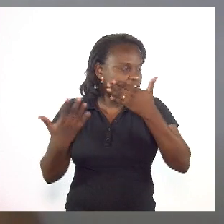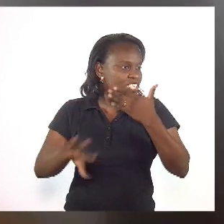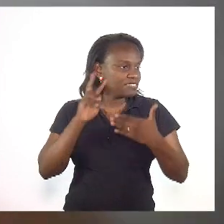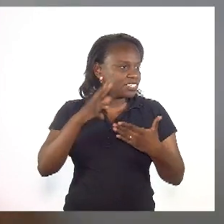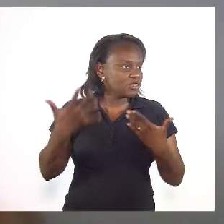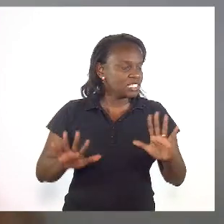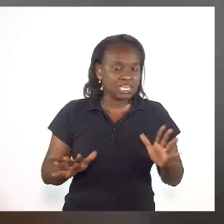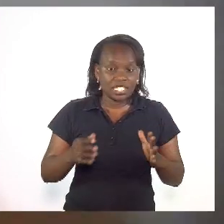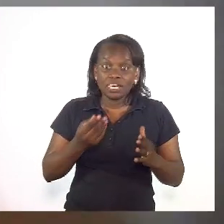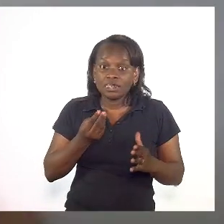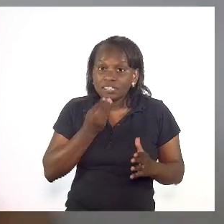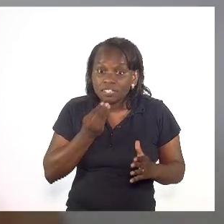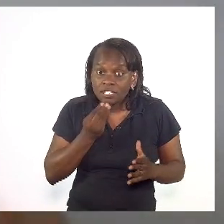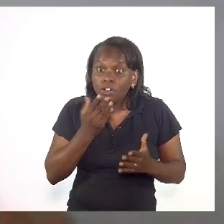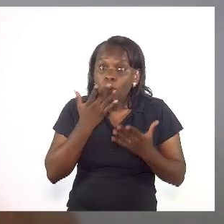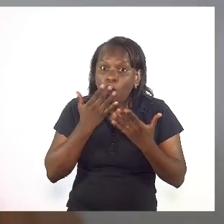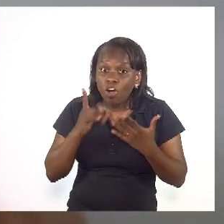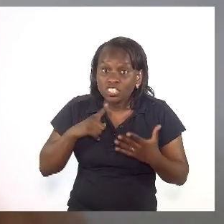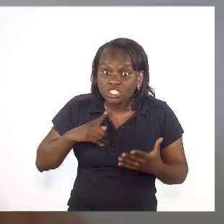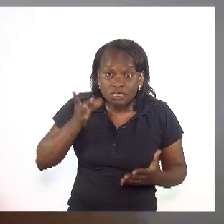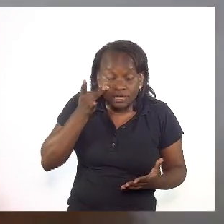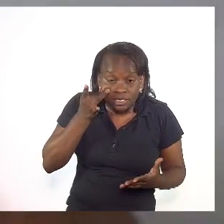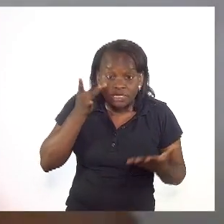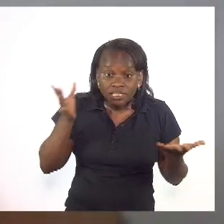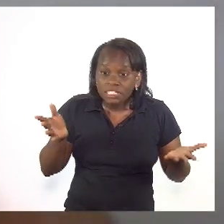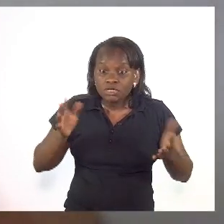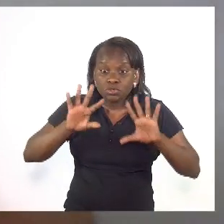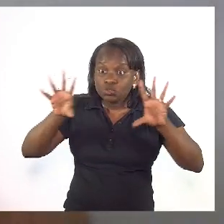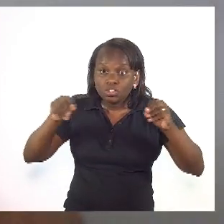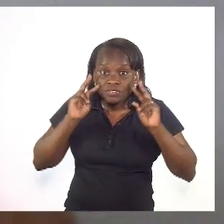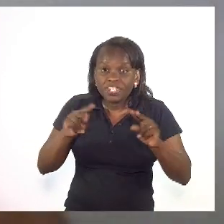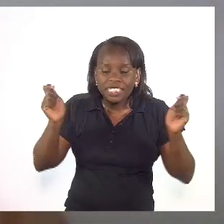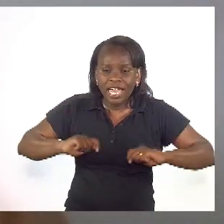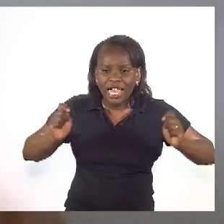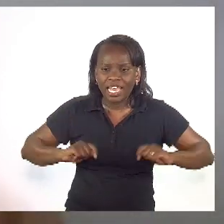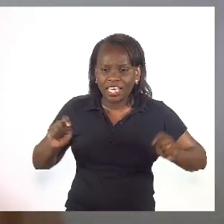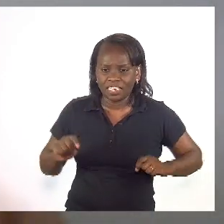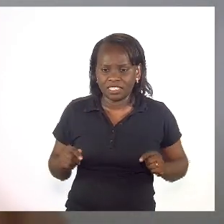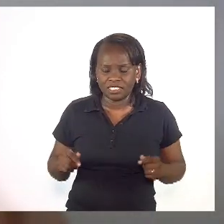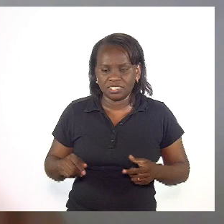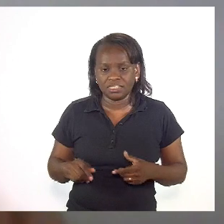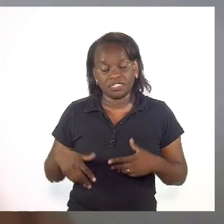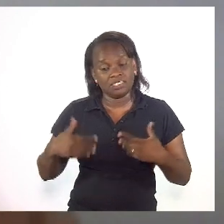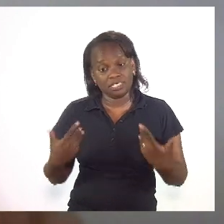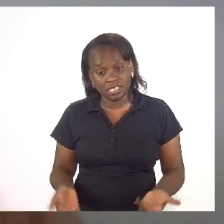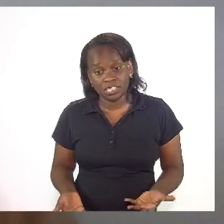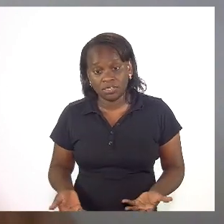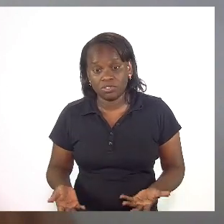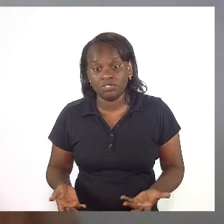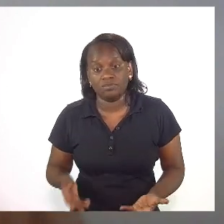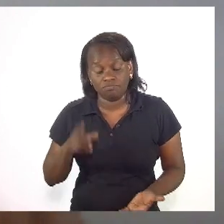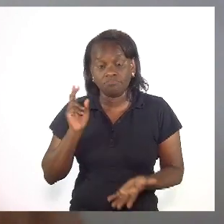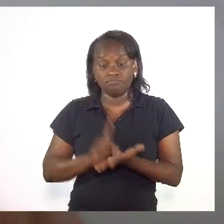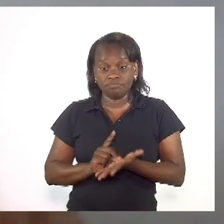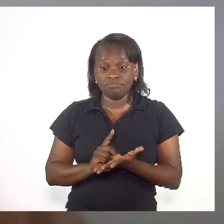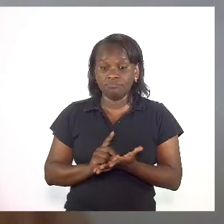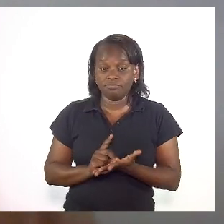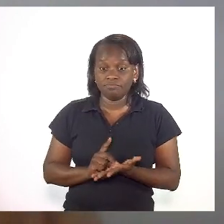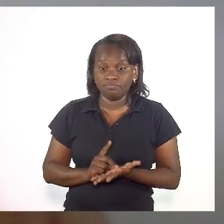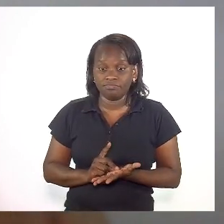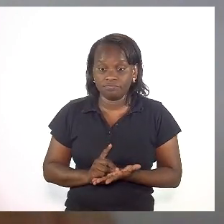a cores, ao vivo, de todas as formas possíveis. Então, realmente,